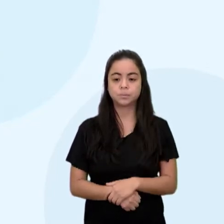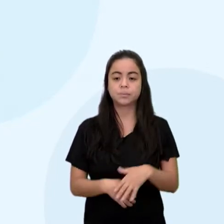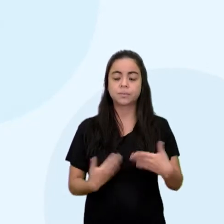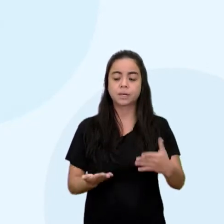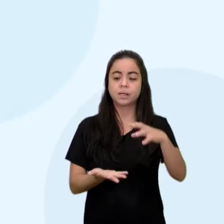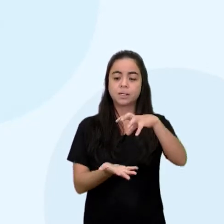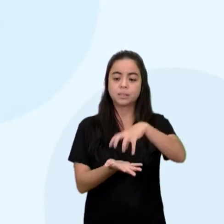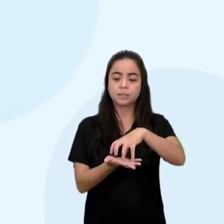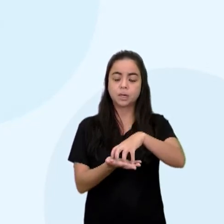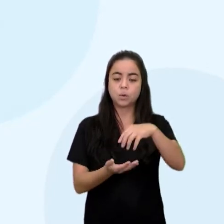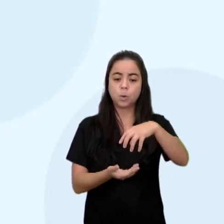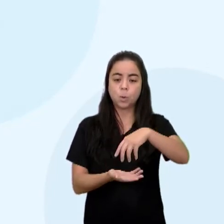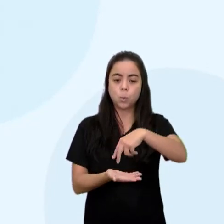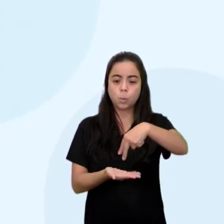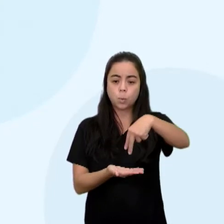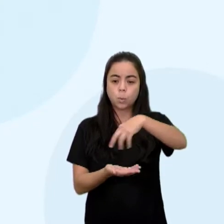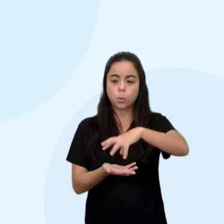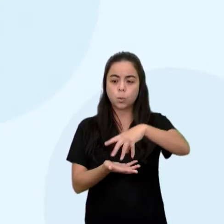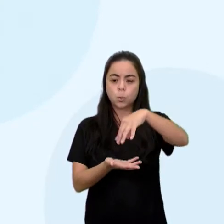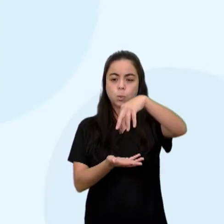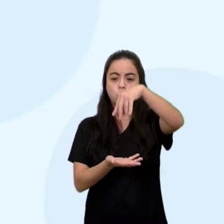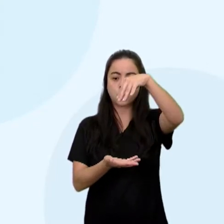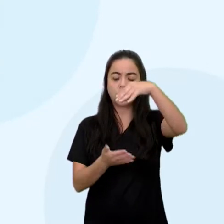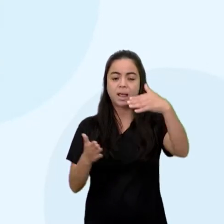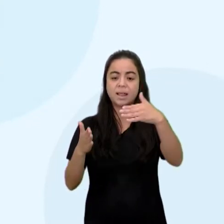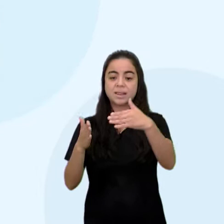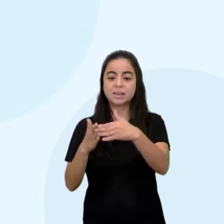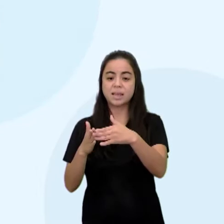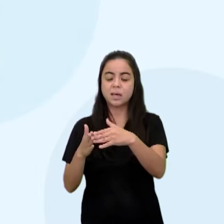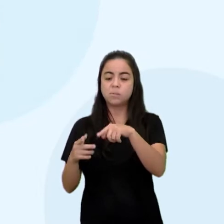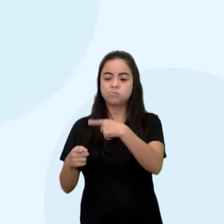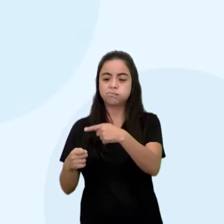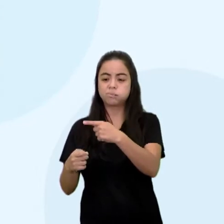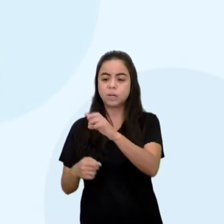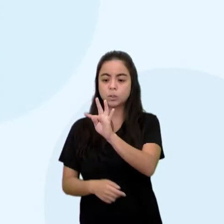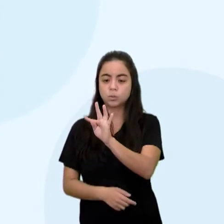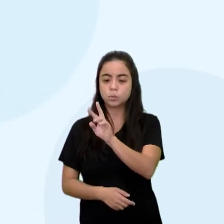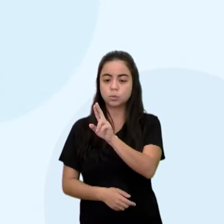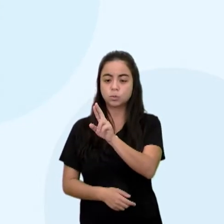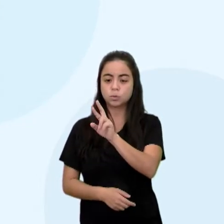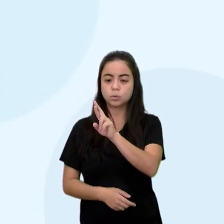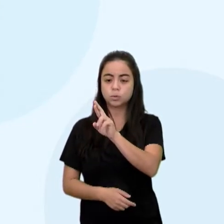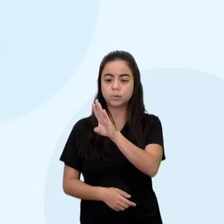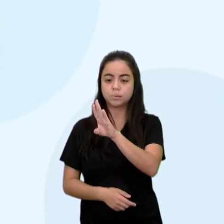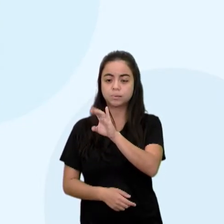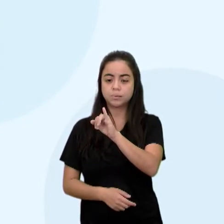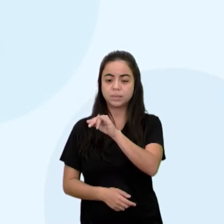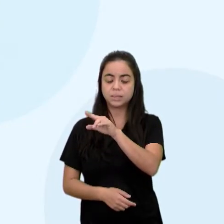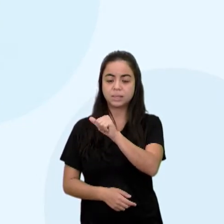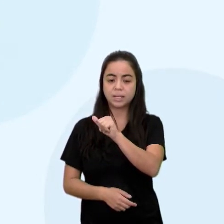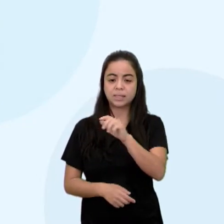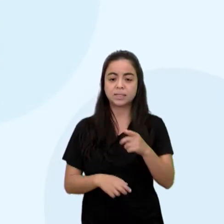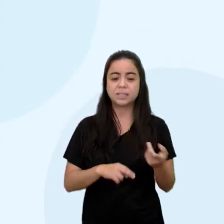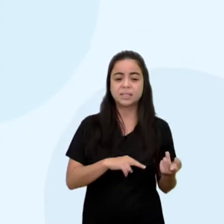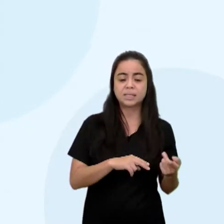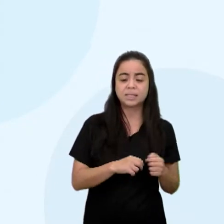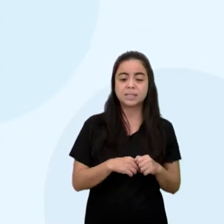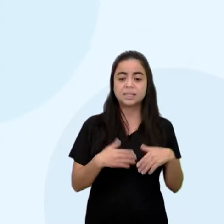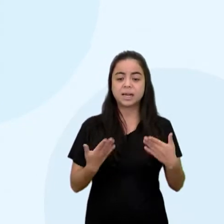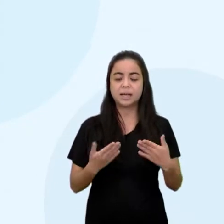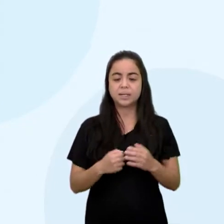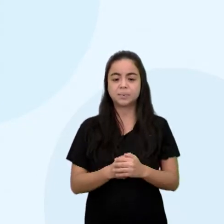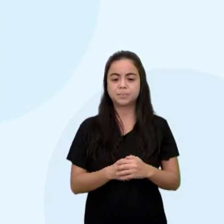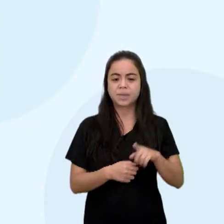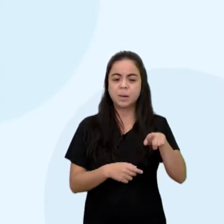o vapor é direcionado até as turbinas, olha aqui o princípio físico, ó, que por sua vez passa a movimentar,